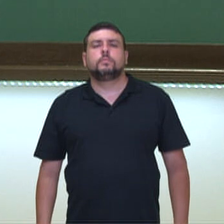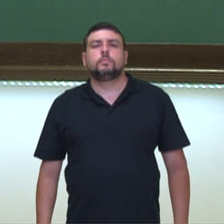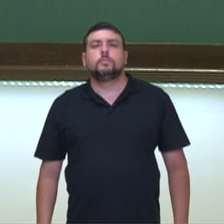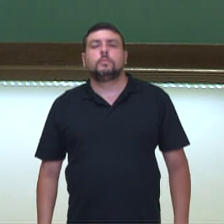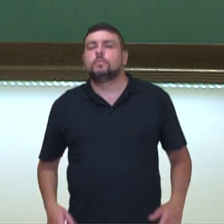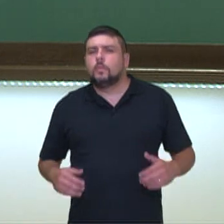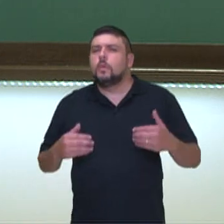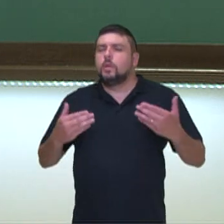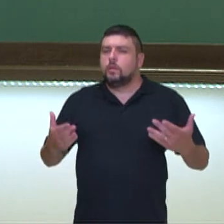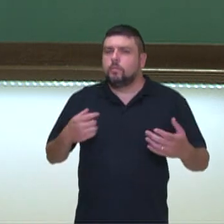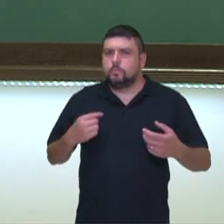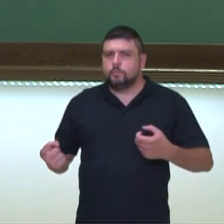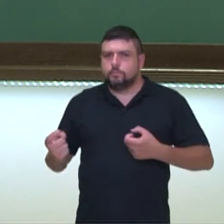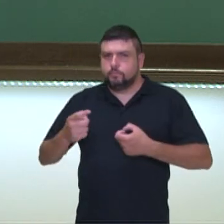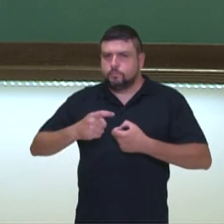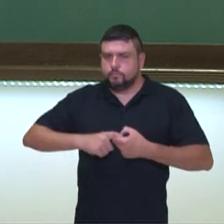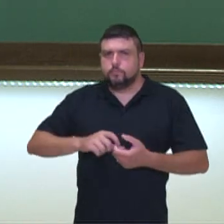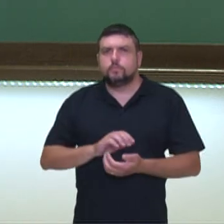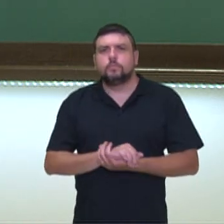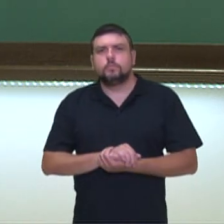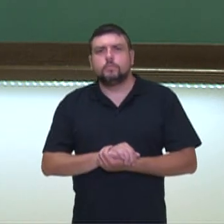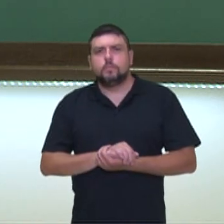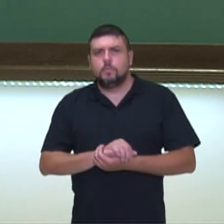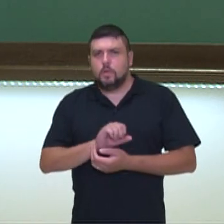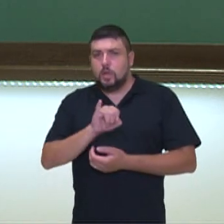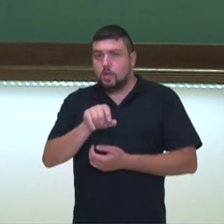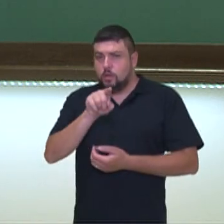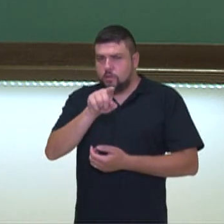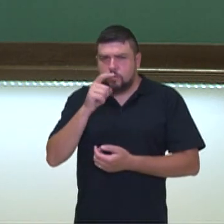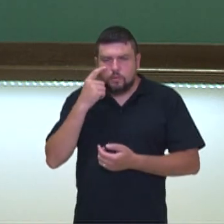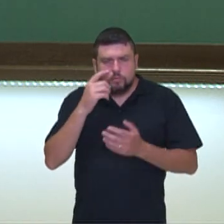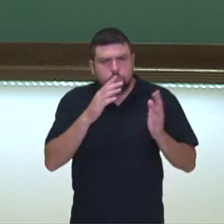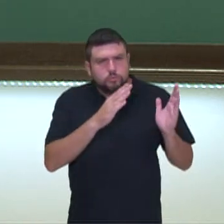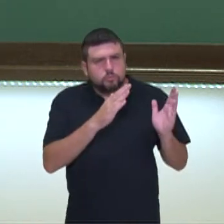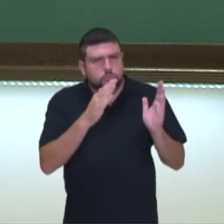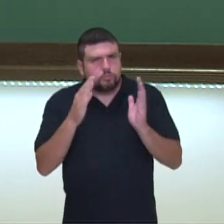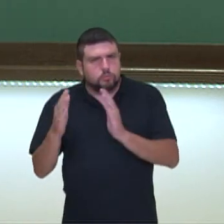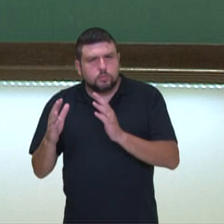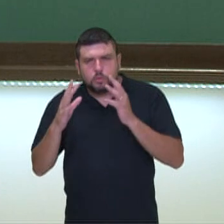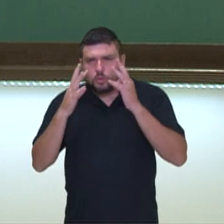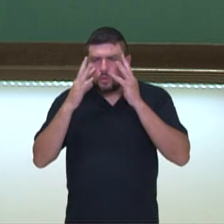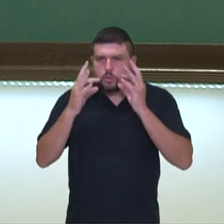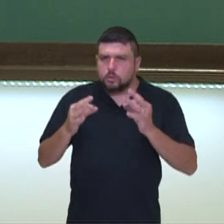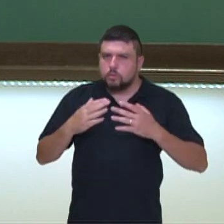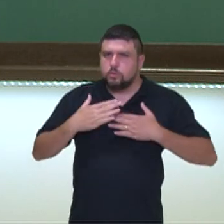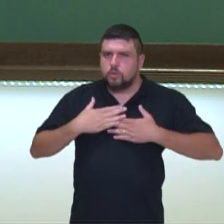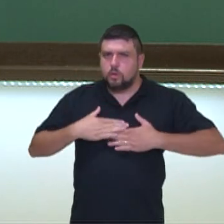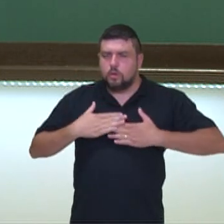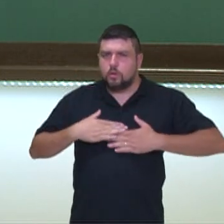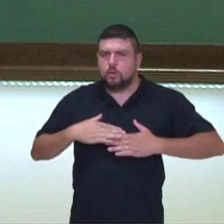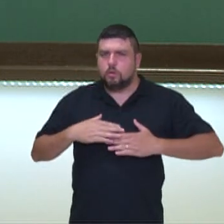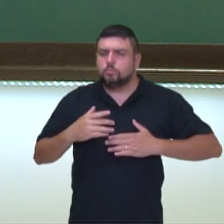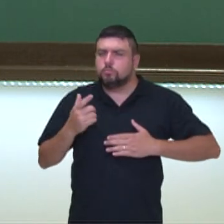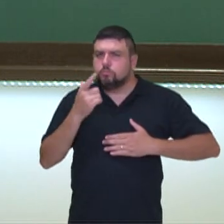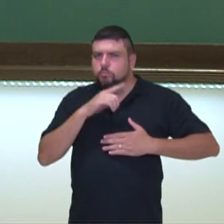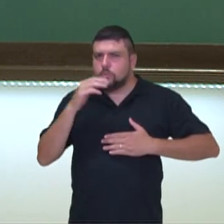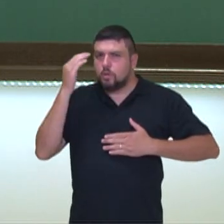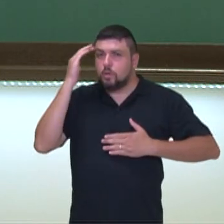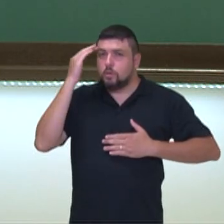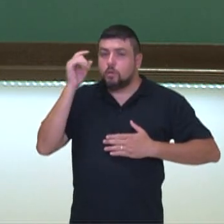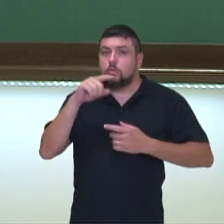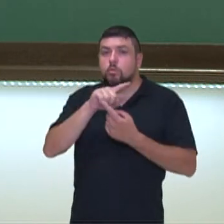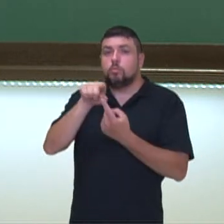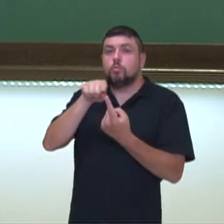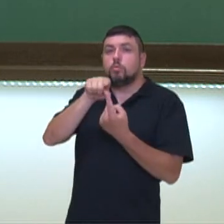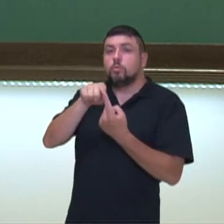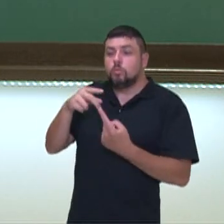Bom, gente, voltamos aqui. Se você prestou atenção no que eu falei com bastante calma, deu para entender que o grande objetivo do artista